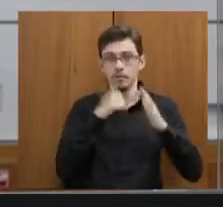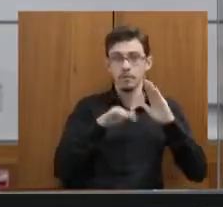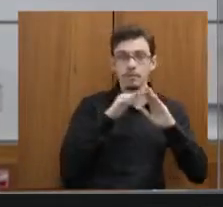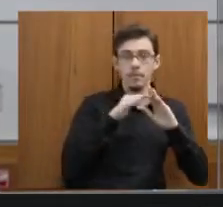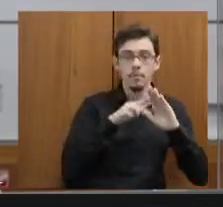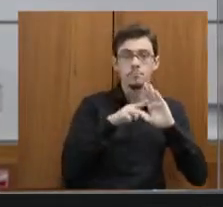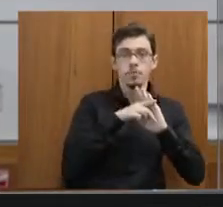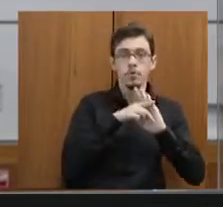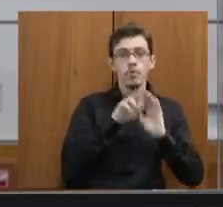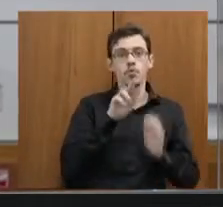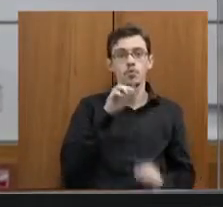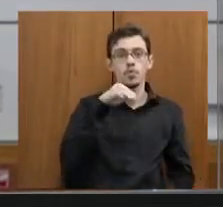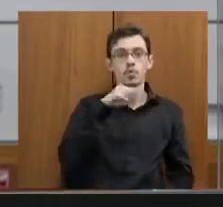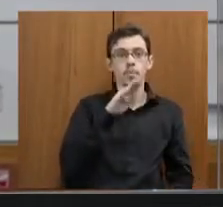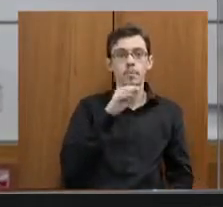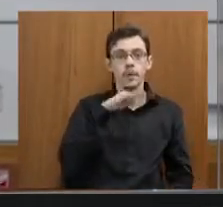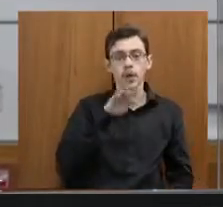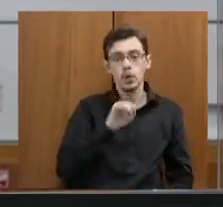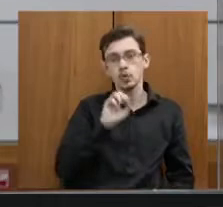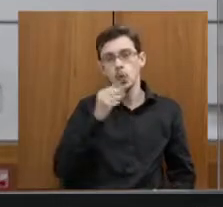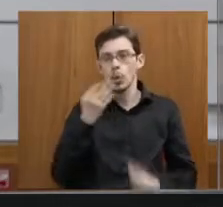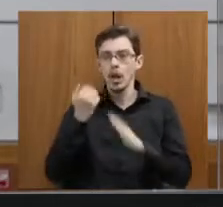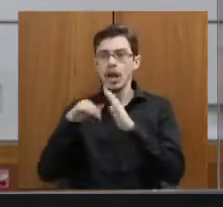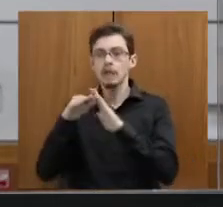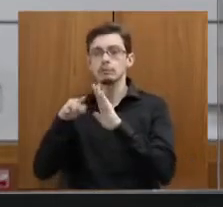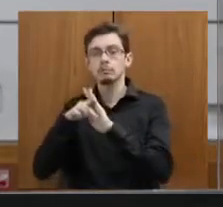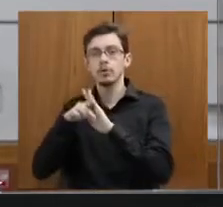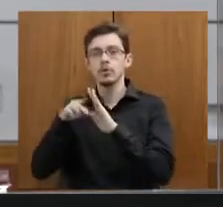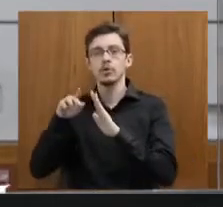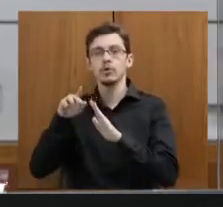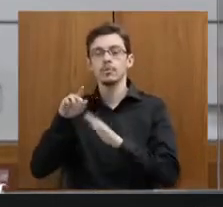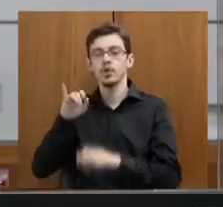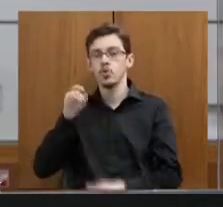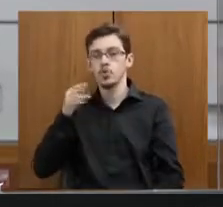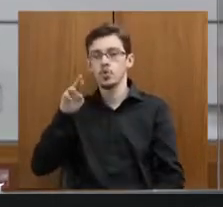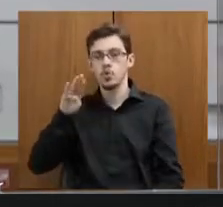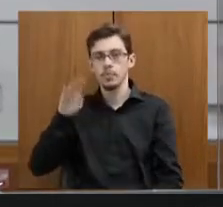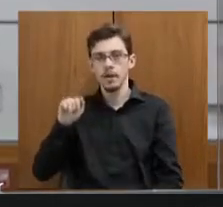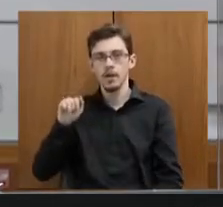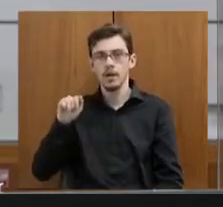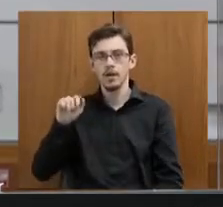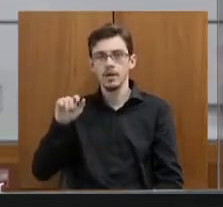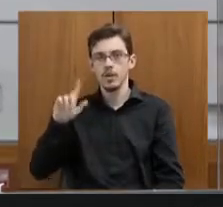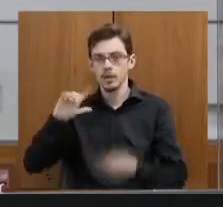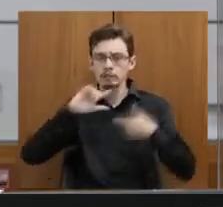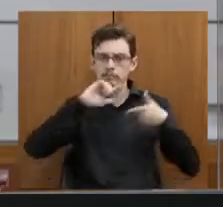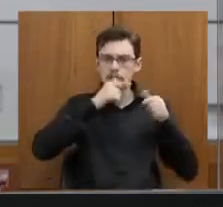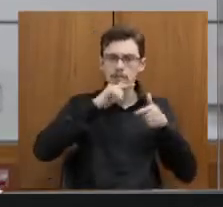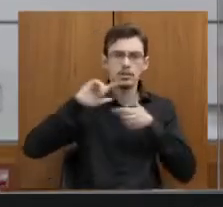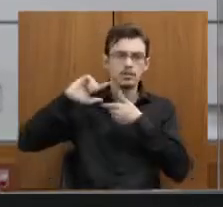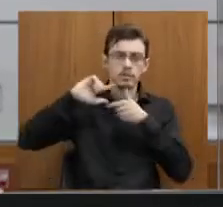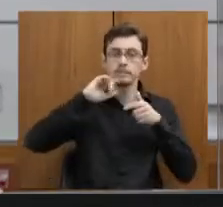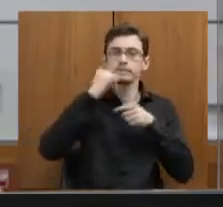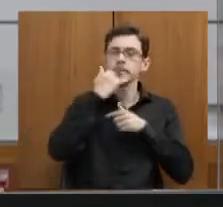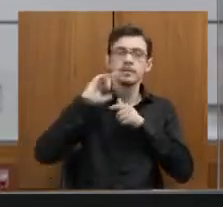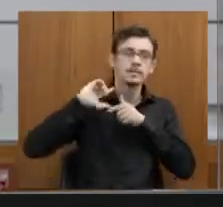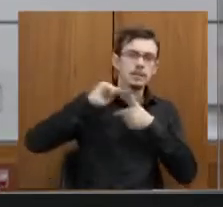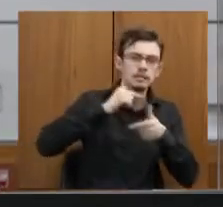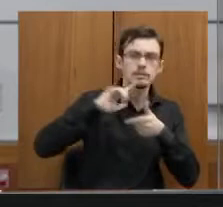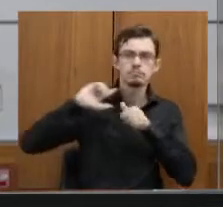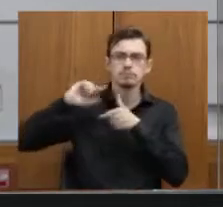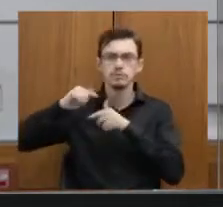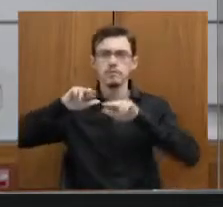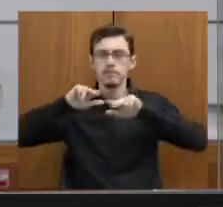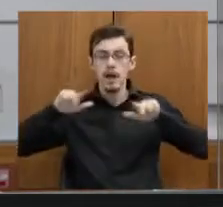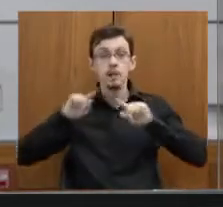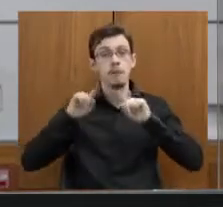de tradição bantu se eu sou de tradição e roubar ou se eu sou tradição é fã não é não nós somos e não somos são então é buscar Ajuda